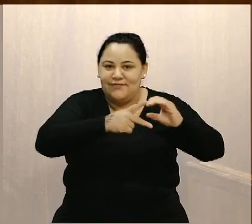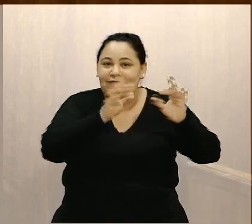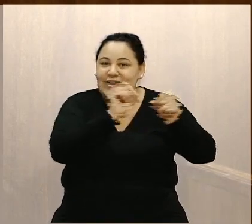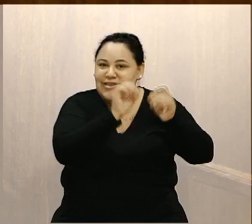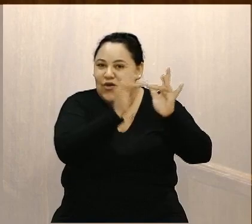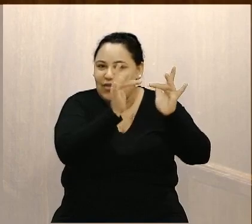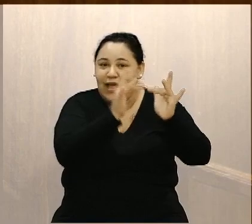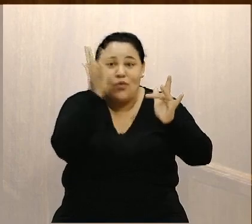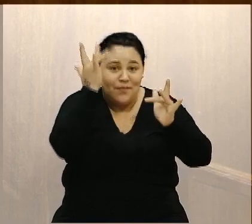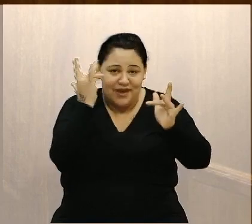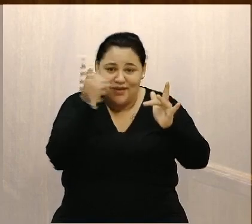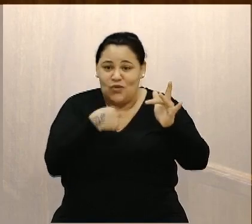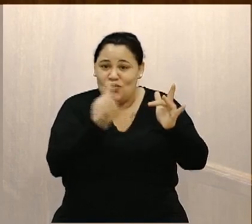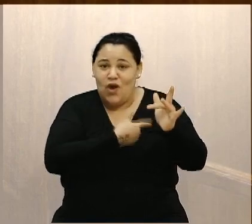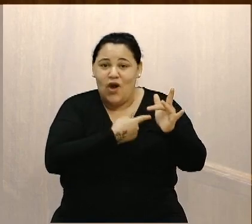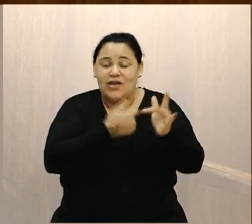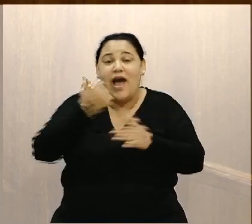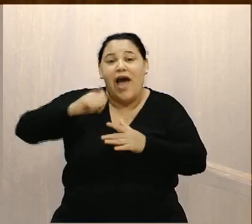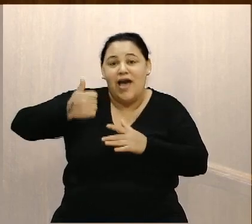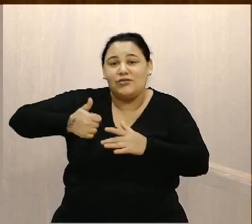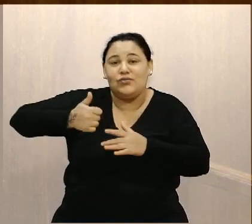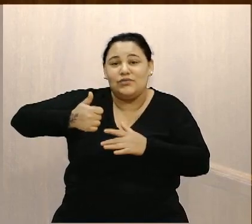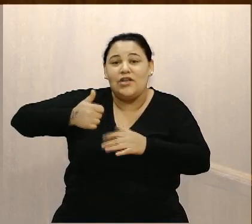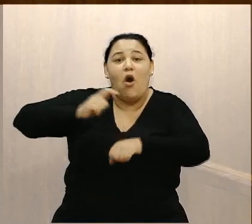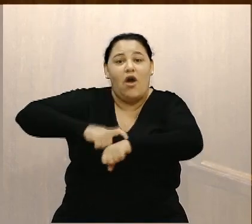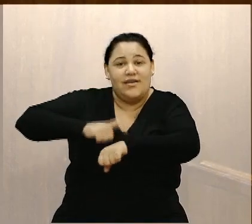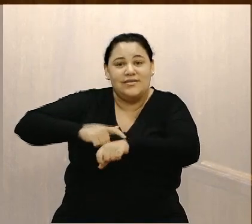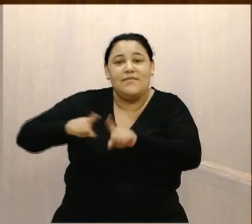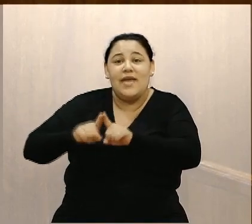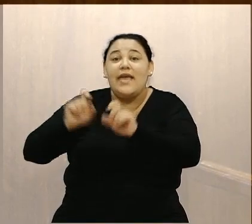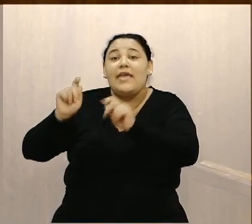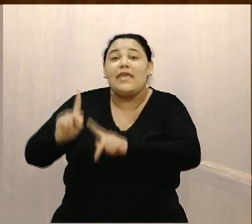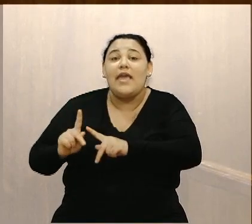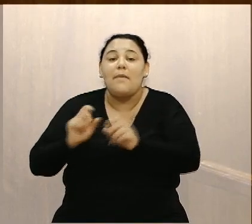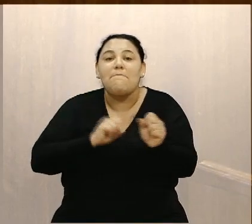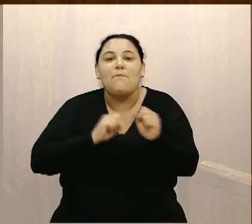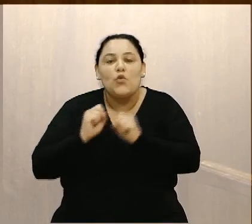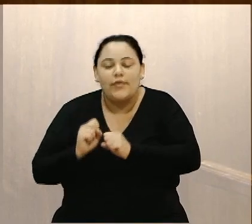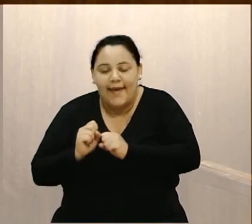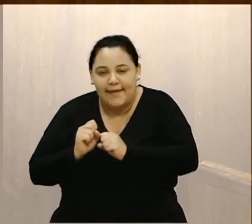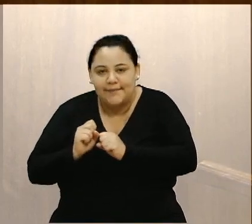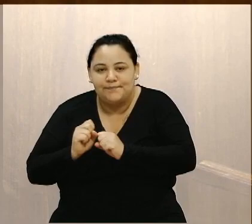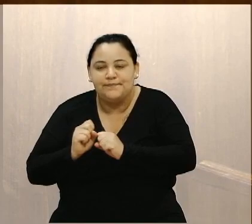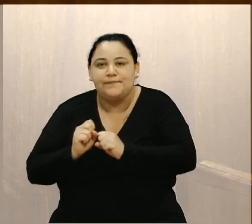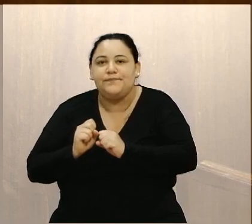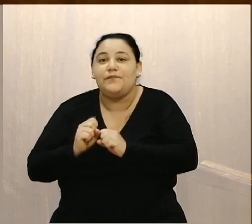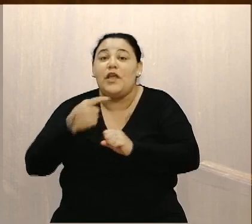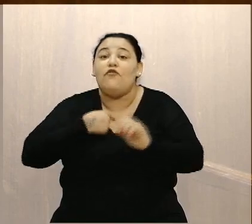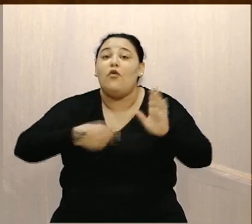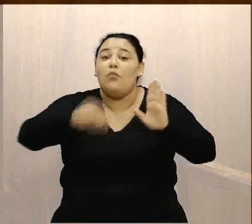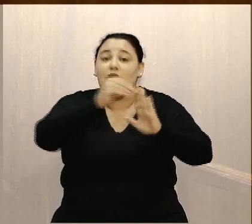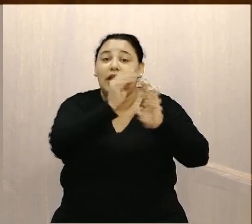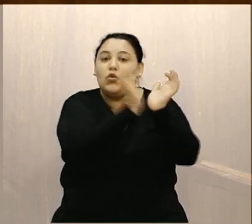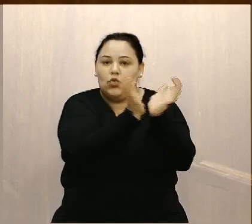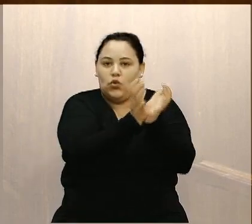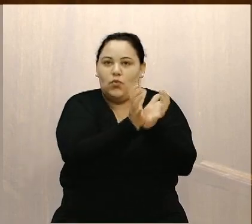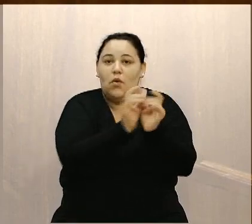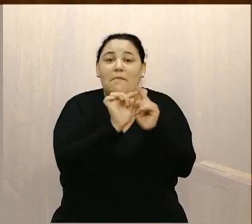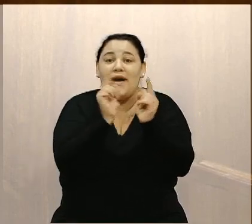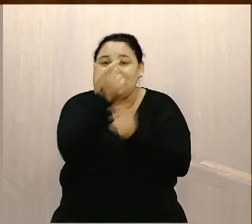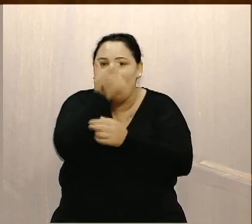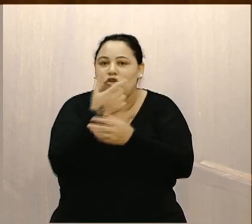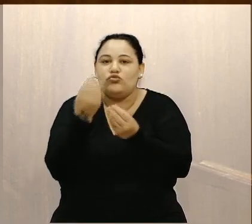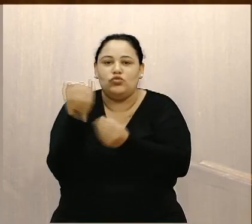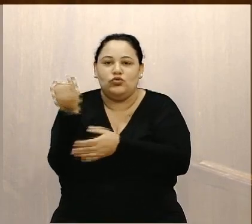conosco amanhã às 11 horas. Quem puder, eu vou colocar no grupo, mas eu acho